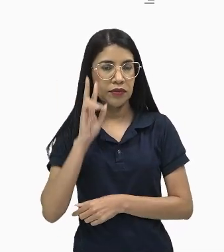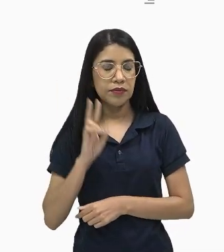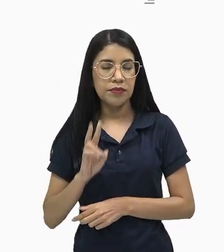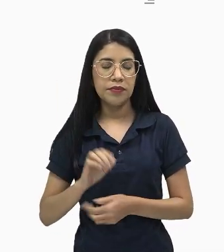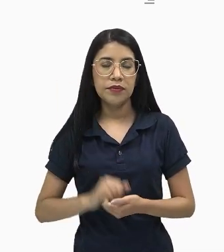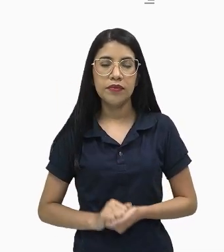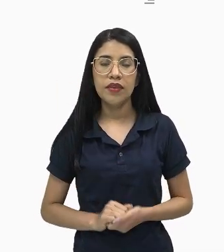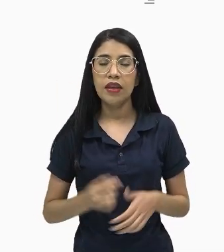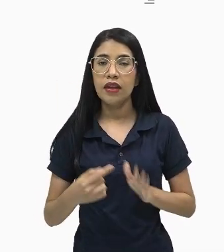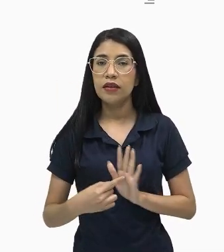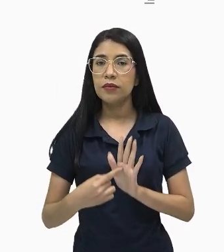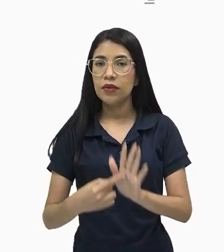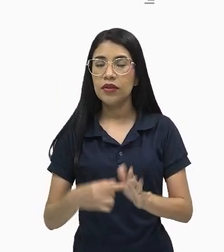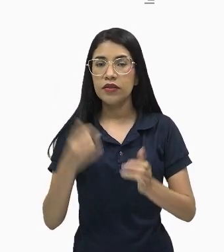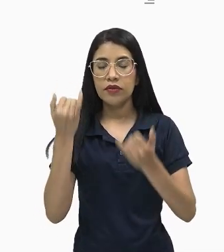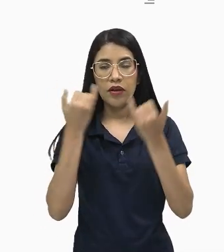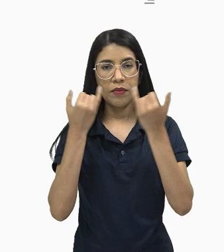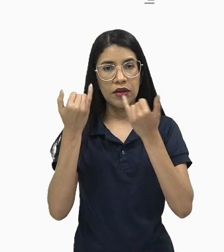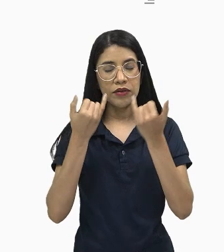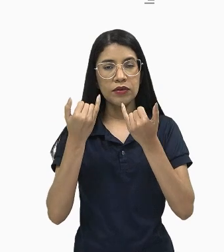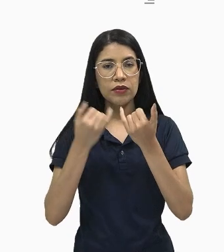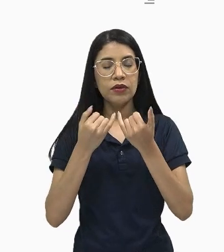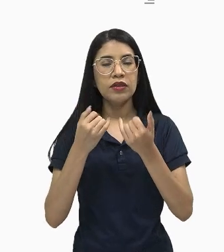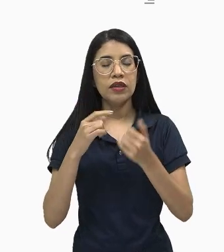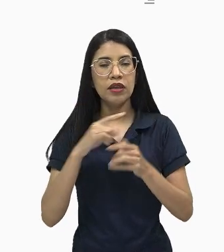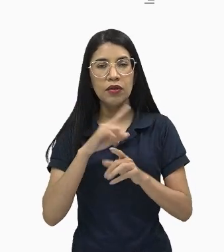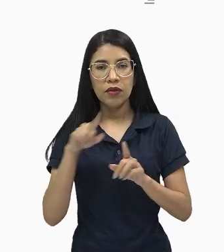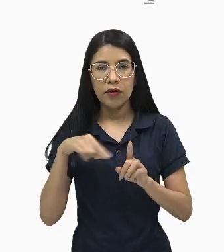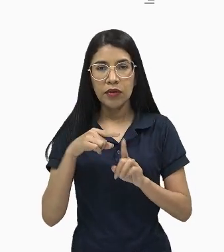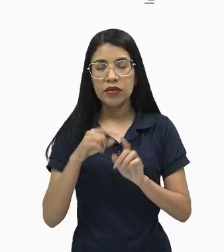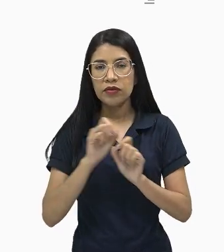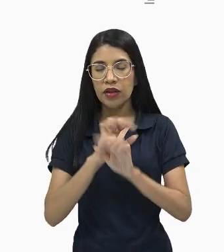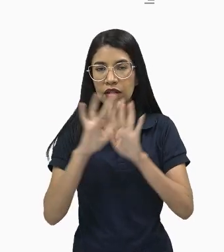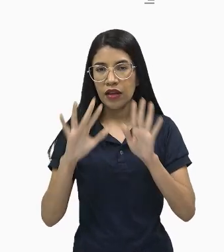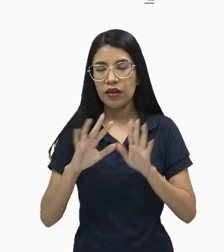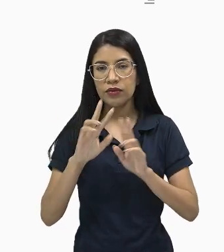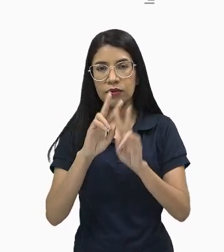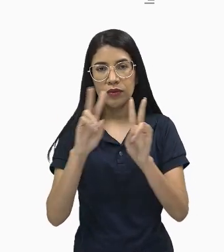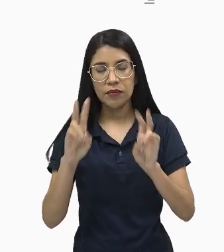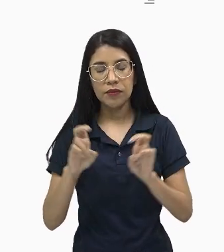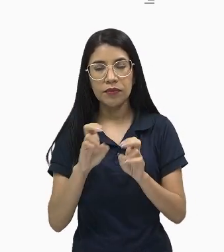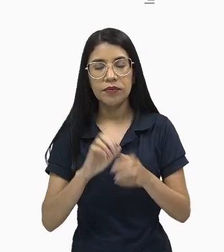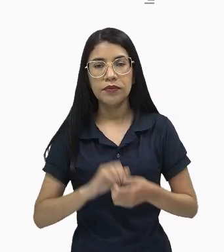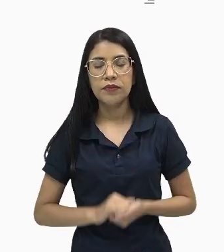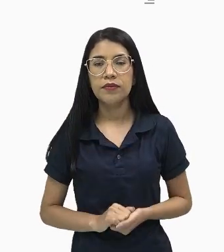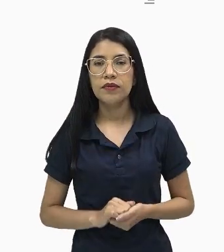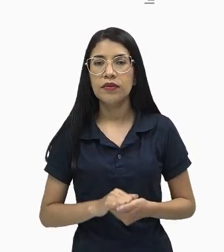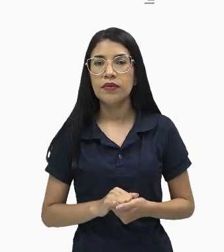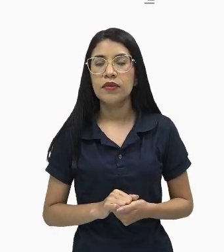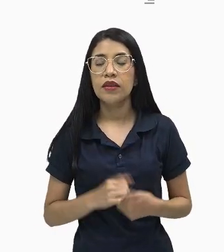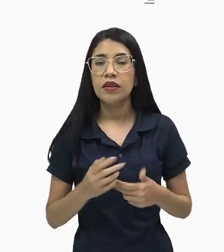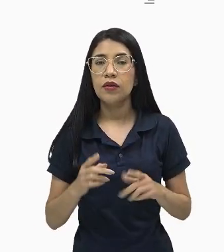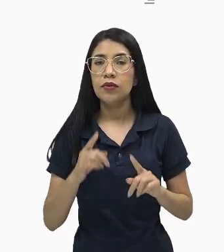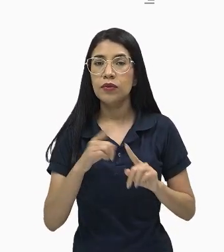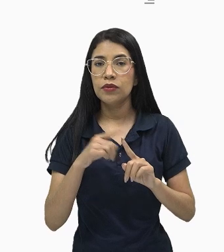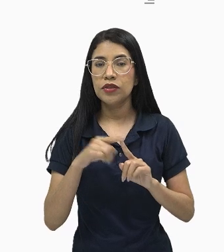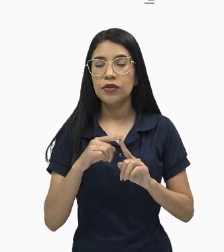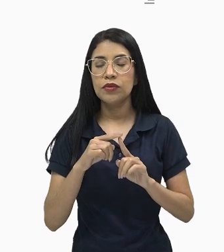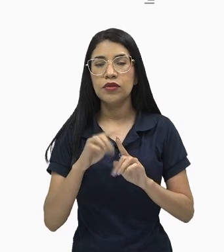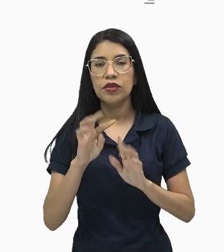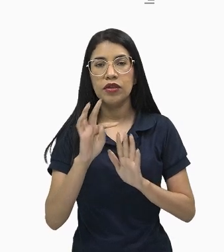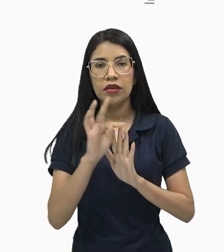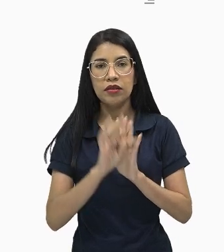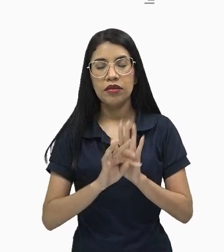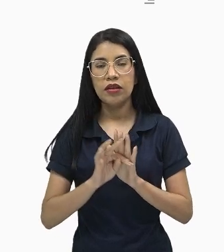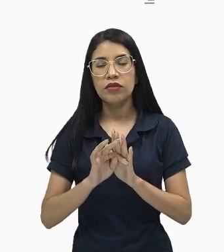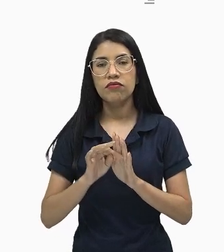certo? Ele fornece informações objetivas sobre o tema. Então, dessa forma, os textos descritivos, eles são essenciais